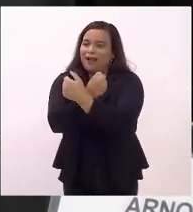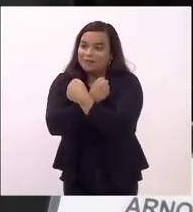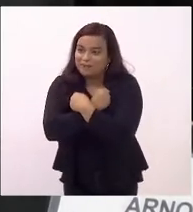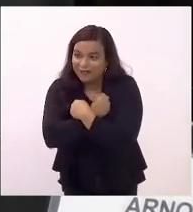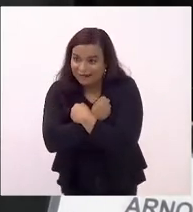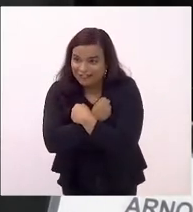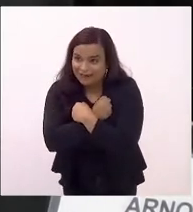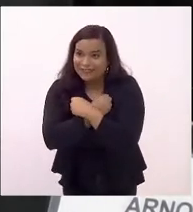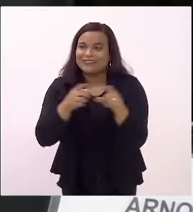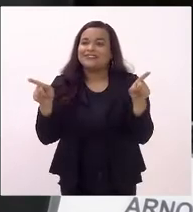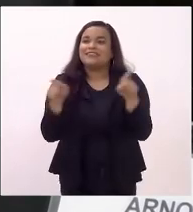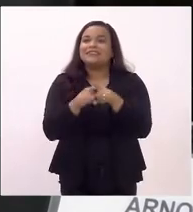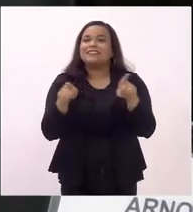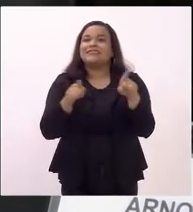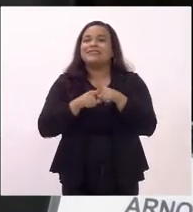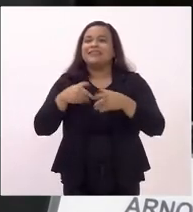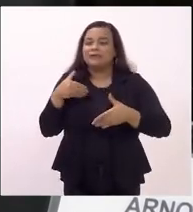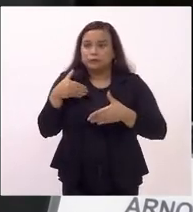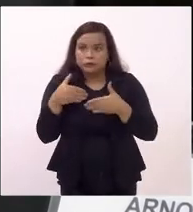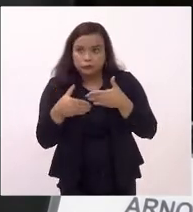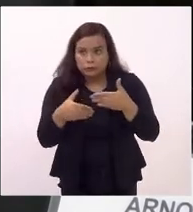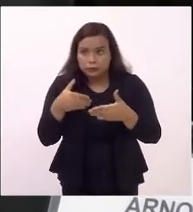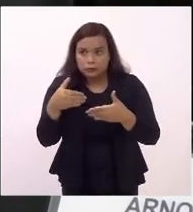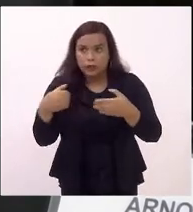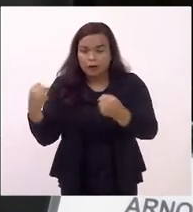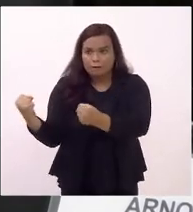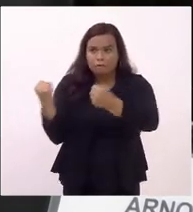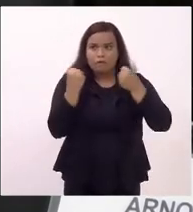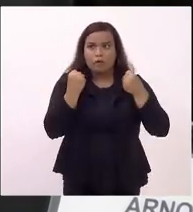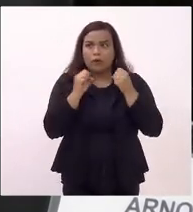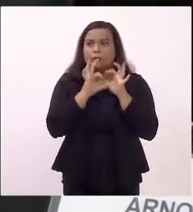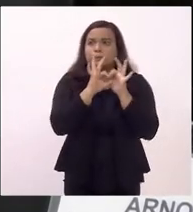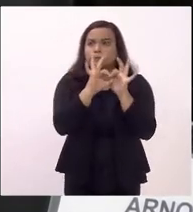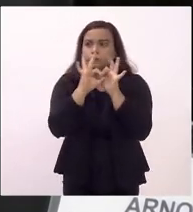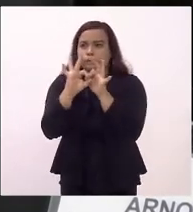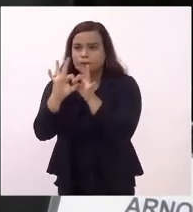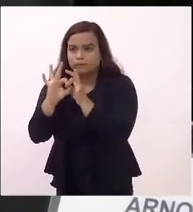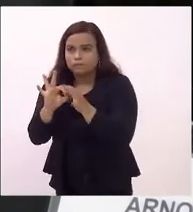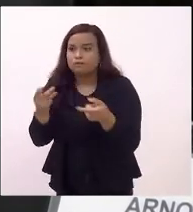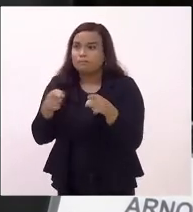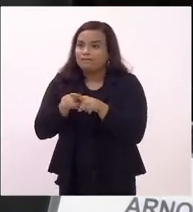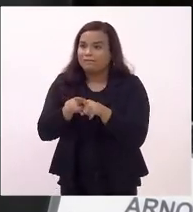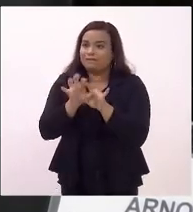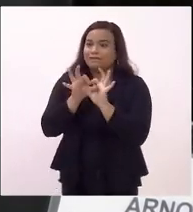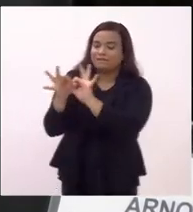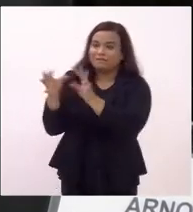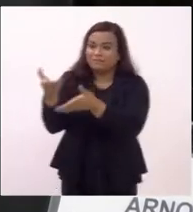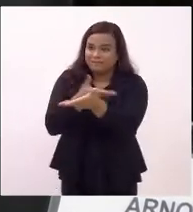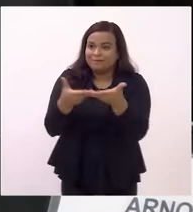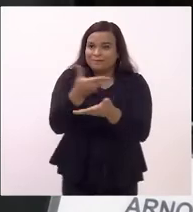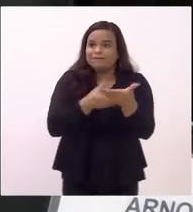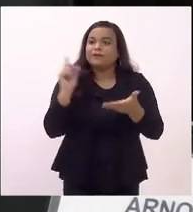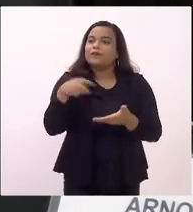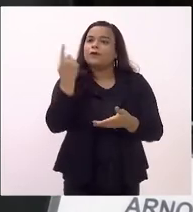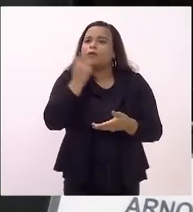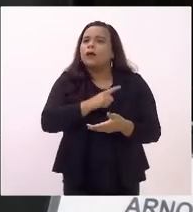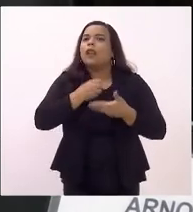um processo de muita força, de muita unidade, de muito companheirismo, para que nós possamos